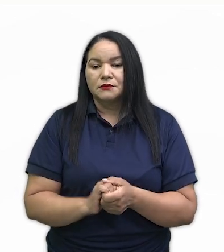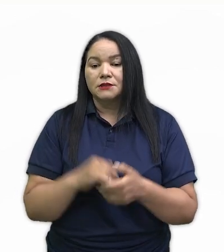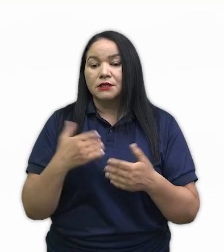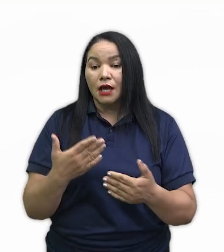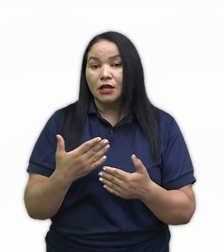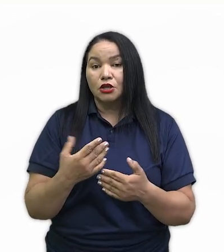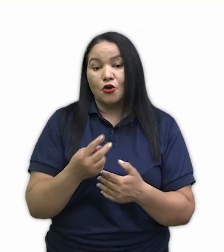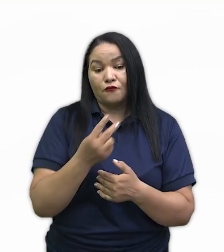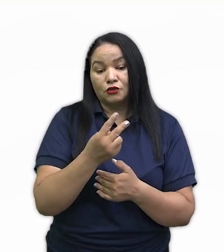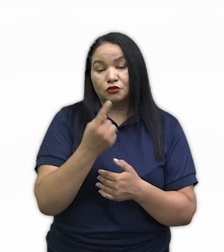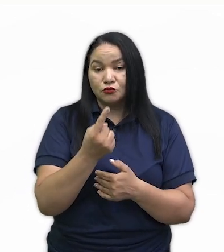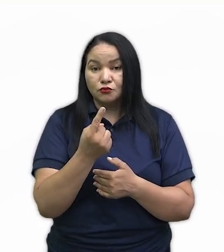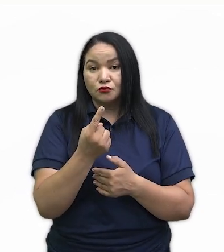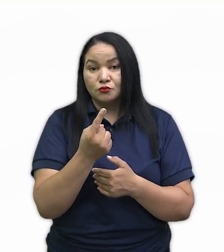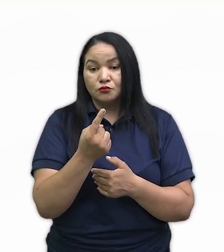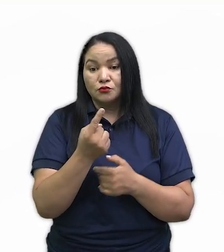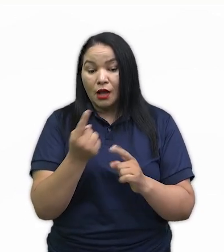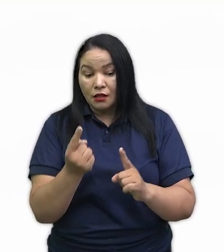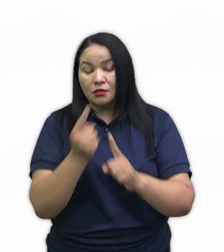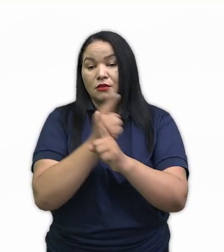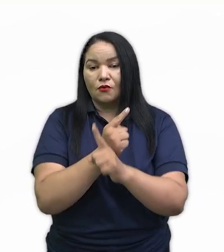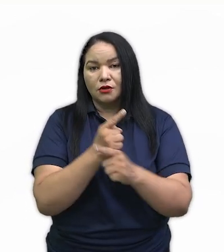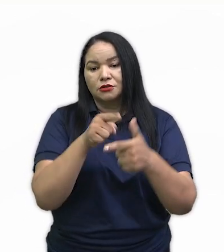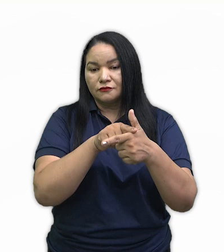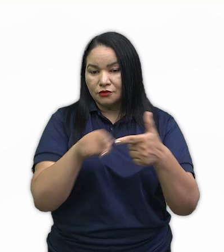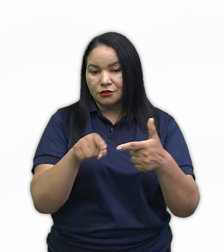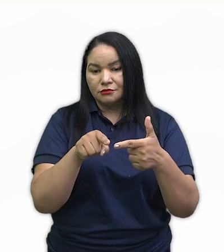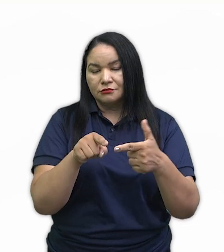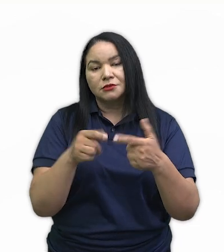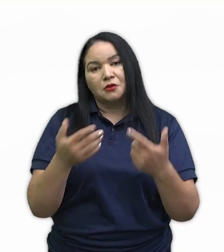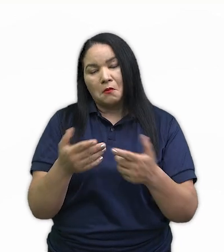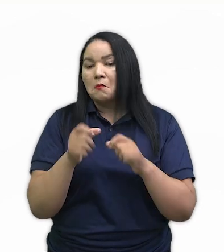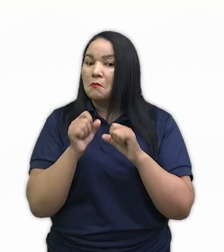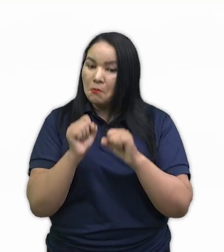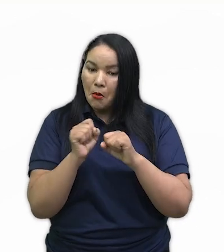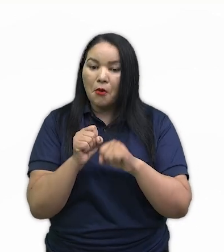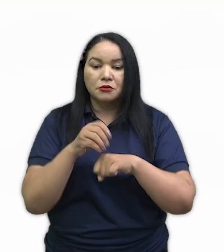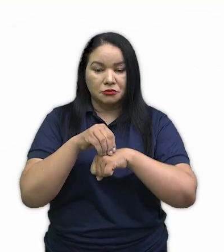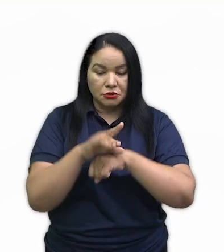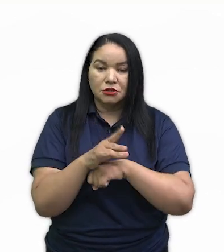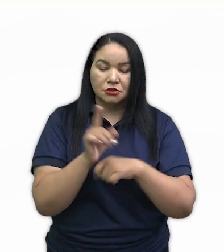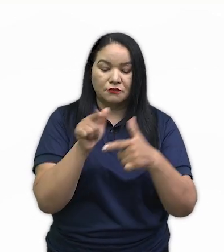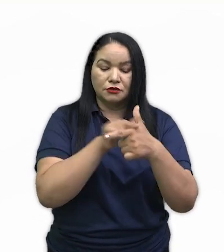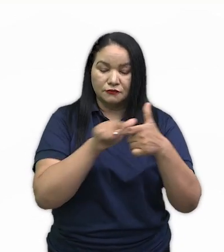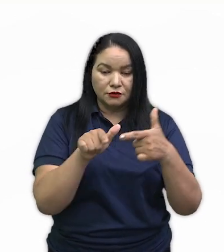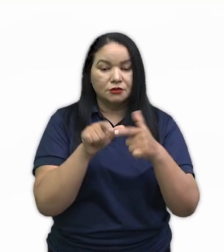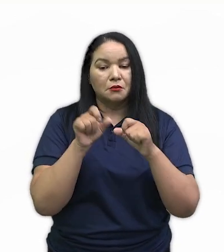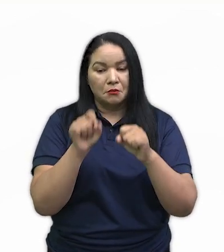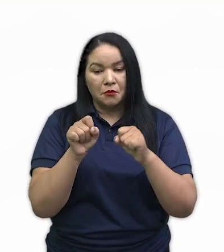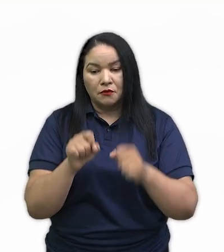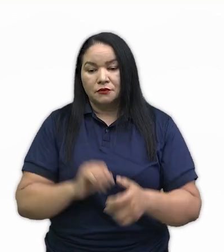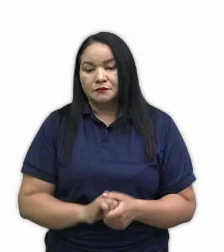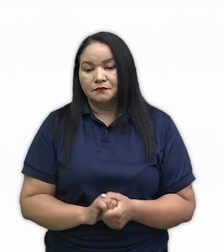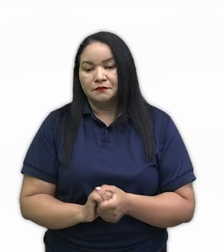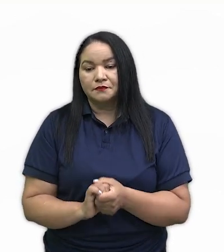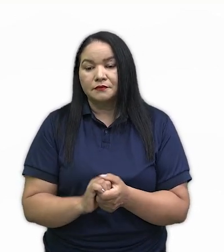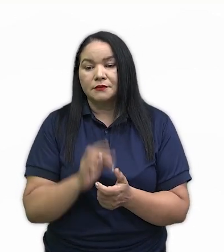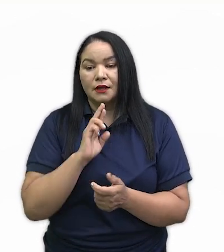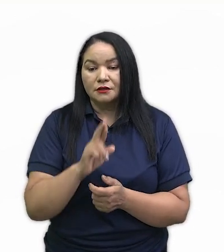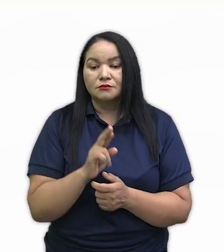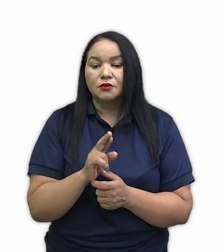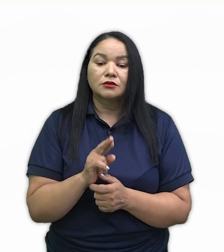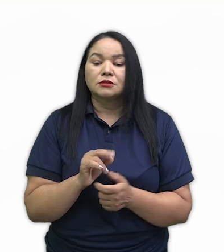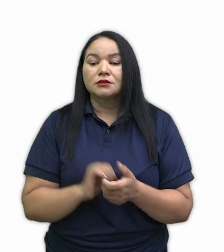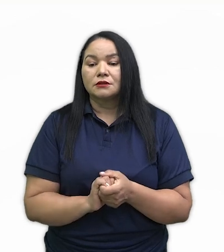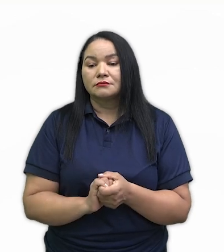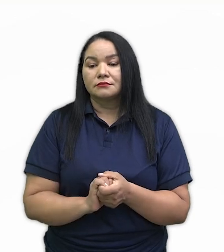esse 21 vai passar dividindo o outro lado. Por isso que eu resolveria essa divisão. O resultado dela, reparem